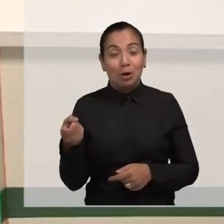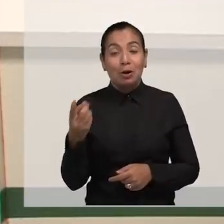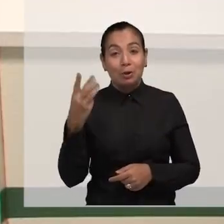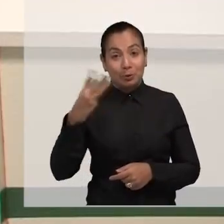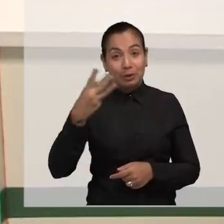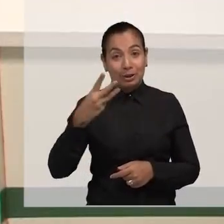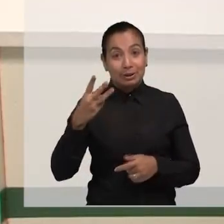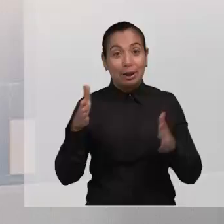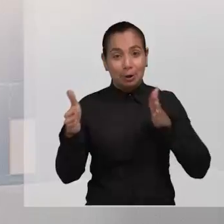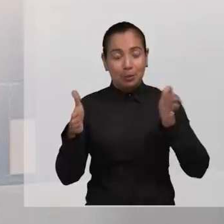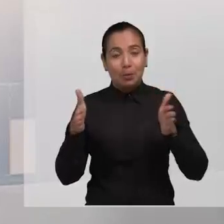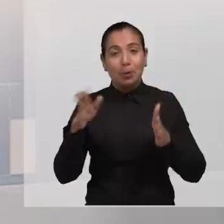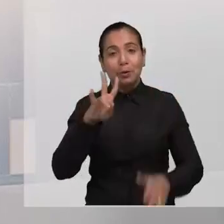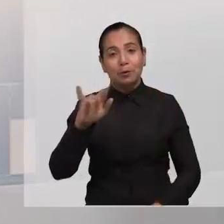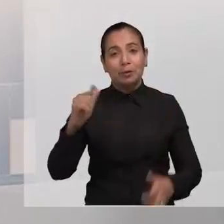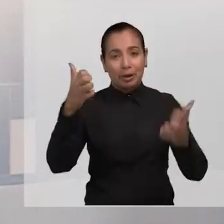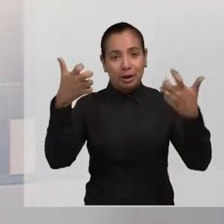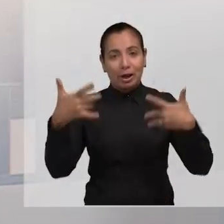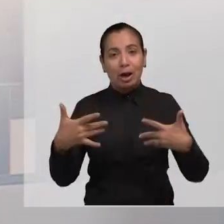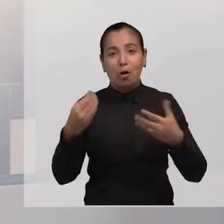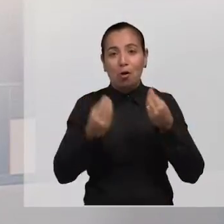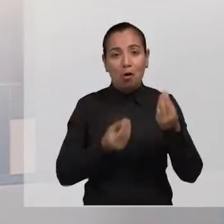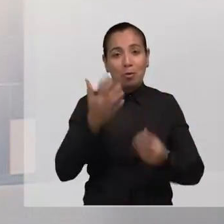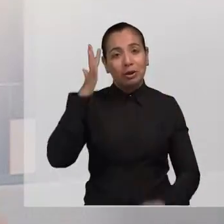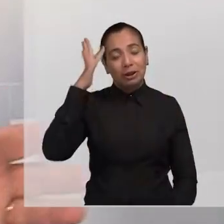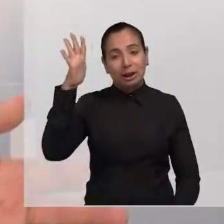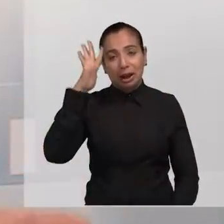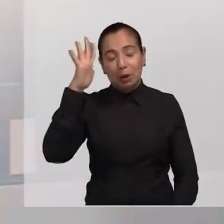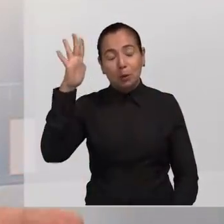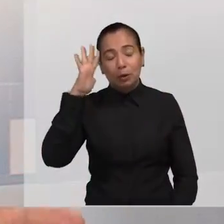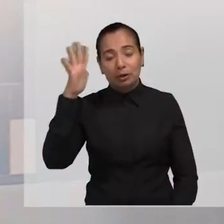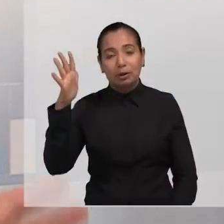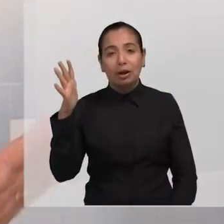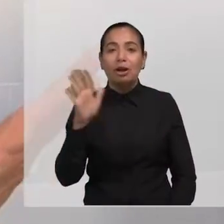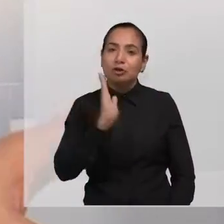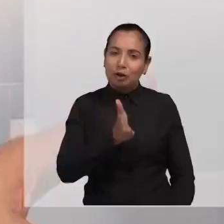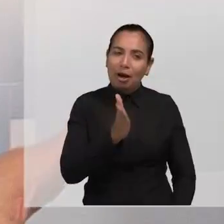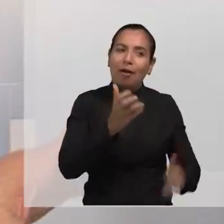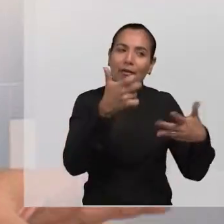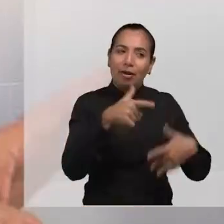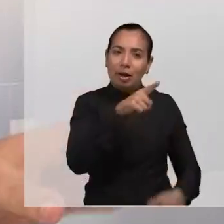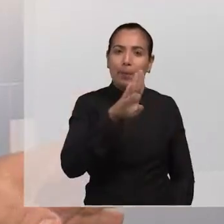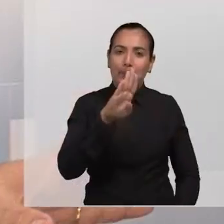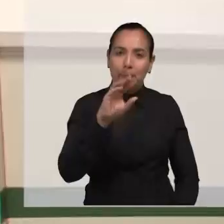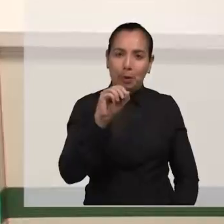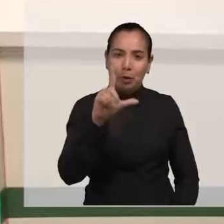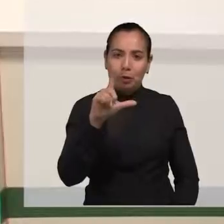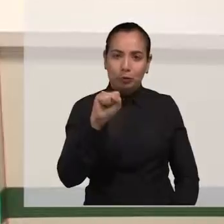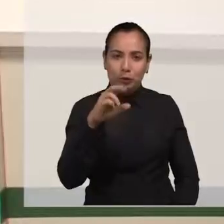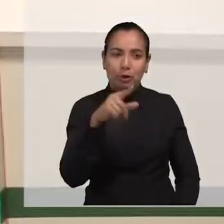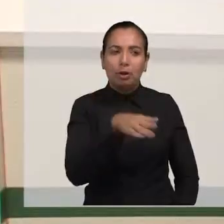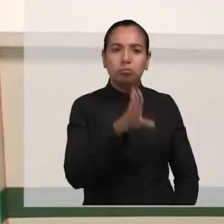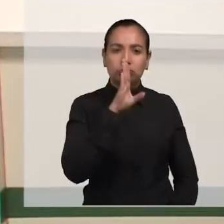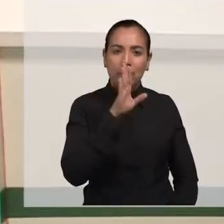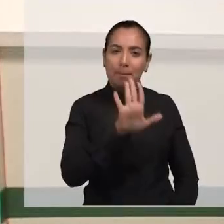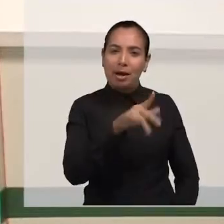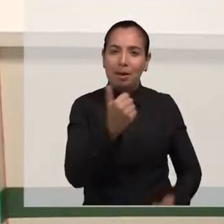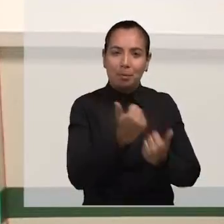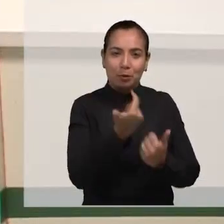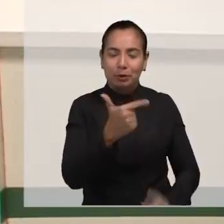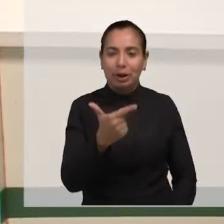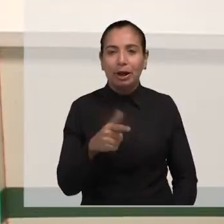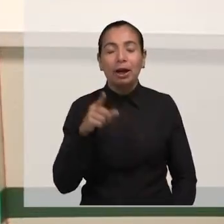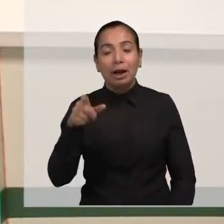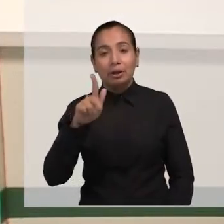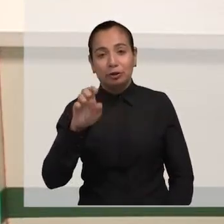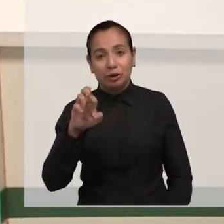vai falar de algumas teorias não que a gente acha que vai acontecer. Já falou do Bolsonaro aqui, que o Bolsonaro se calou, mas não tem apoio, já falou do Ciro, já falou do